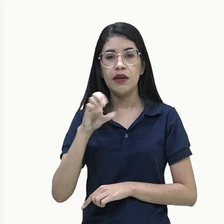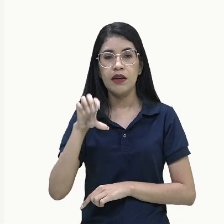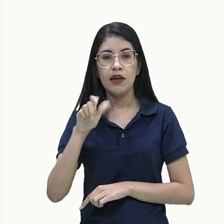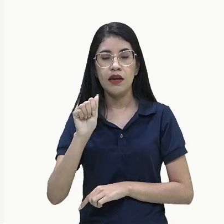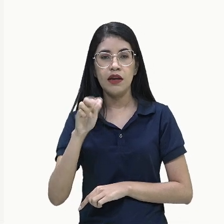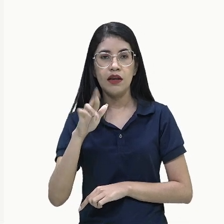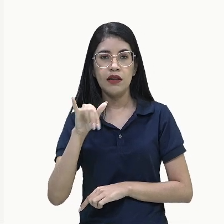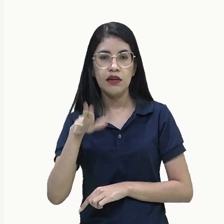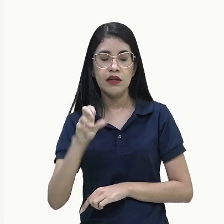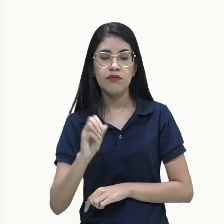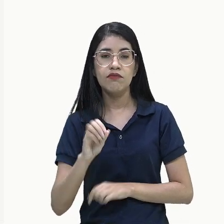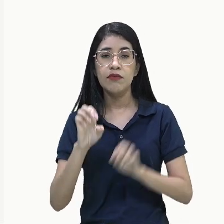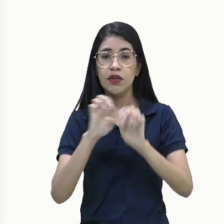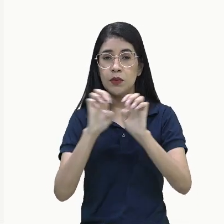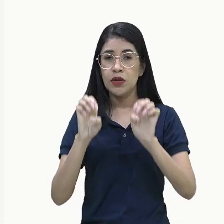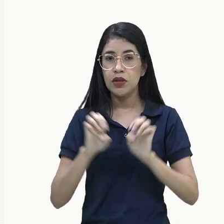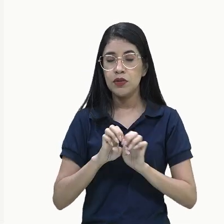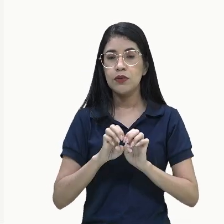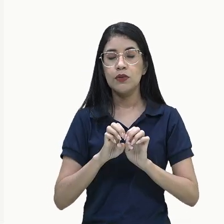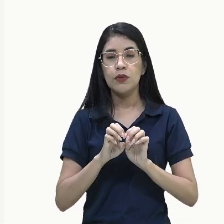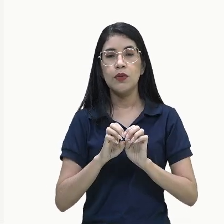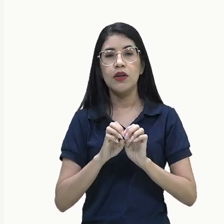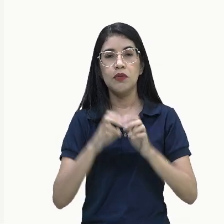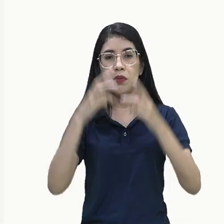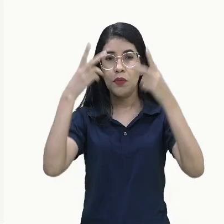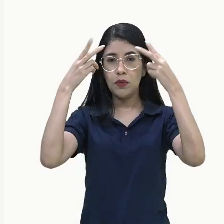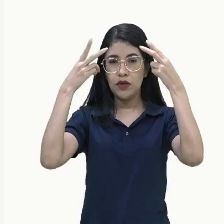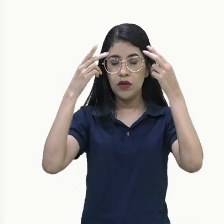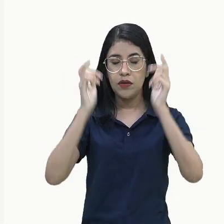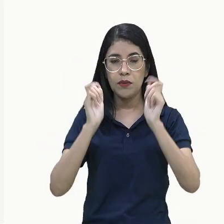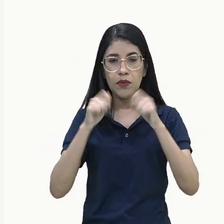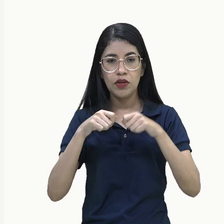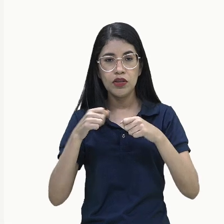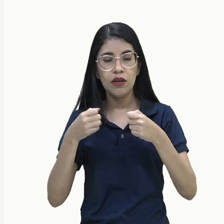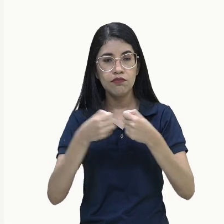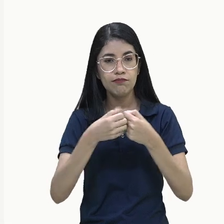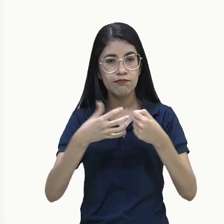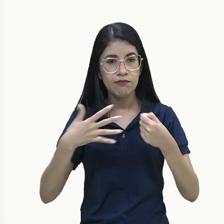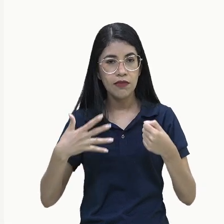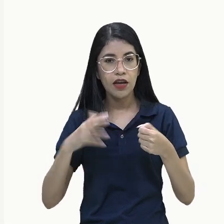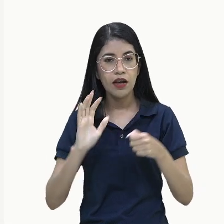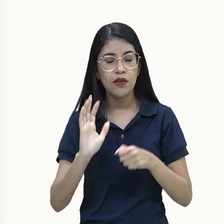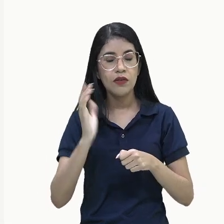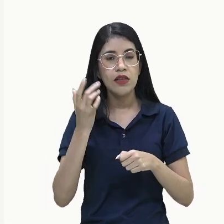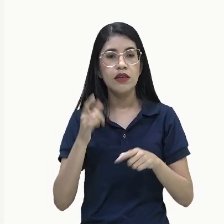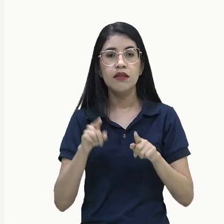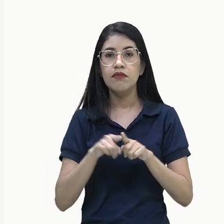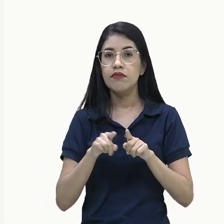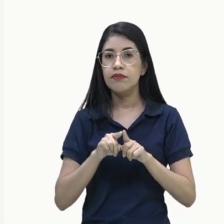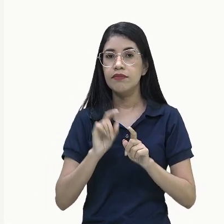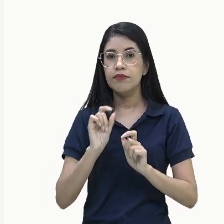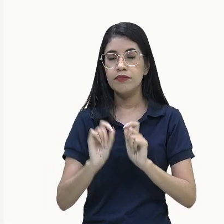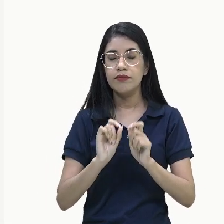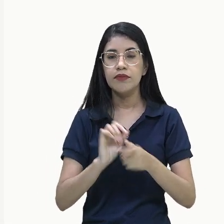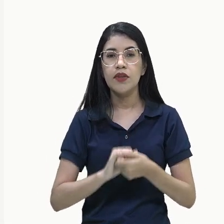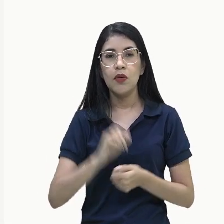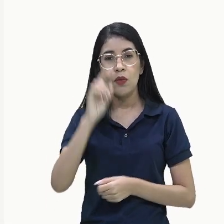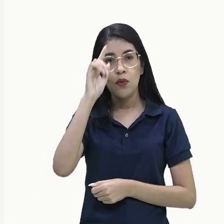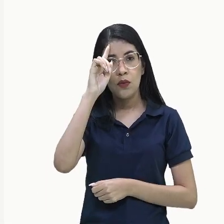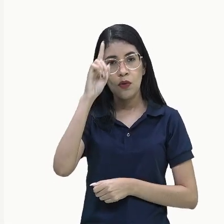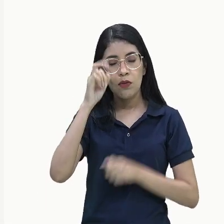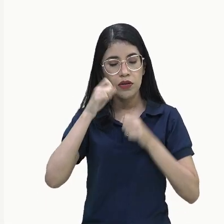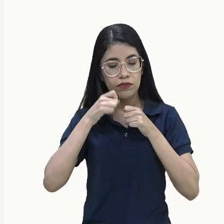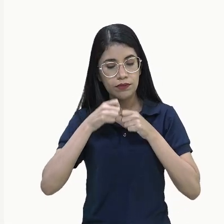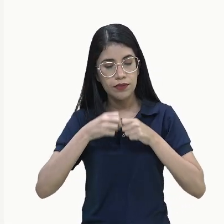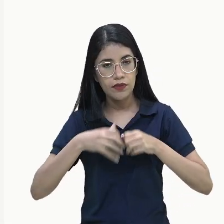do neurônio é que vai permitir com que o impulso nervoso ocorra e assim o comando seja